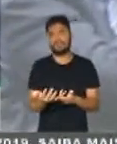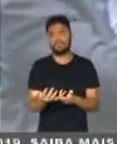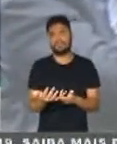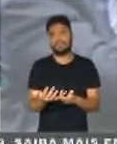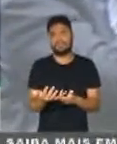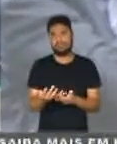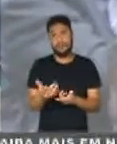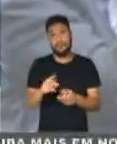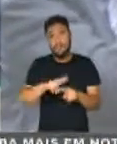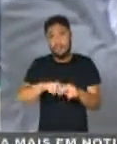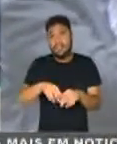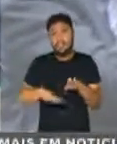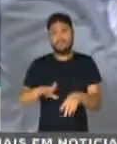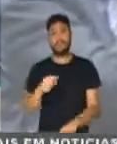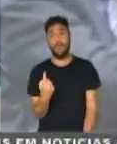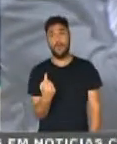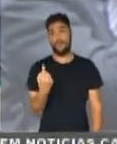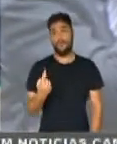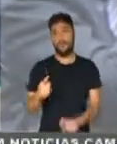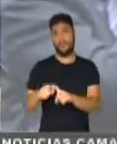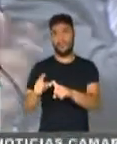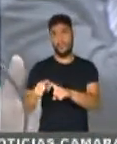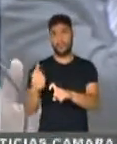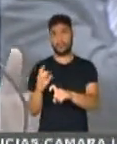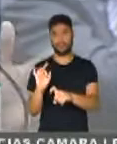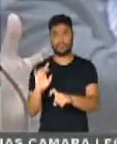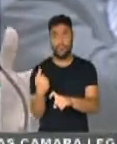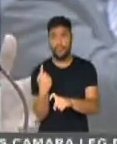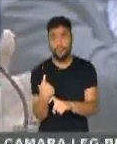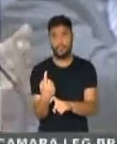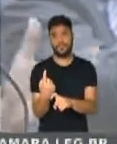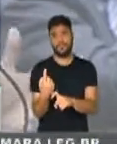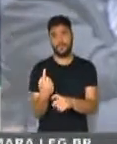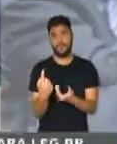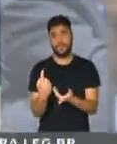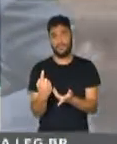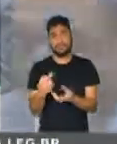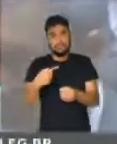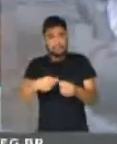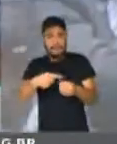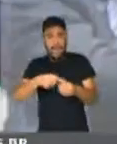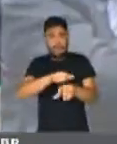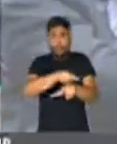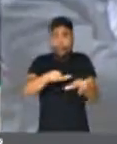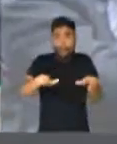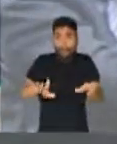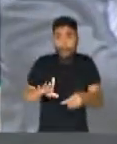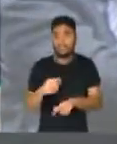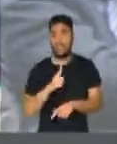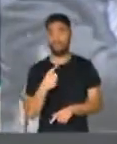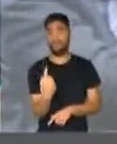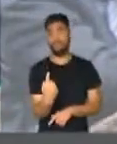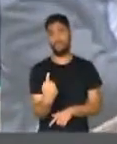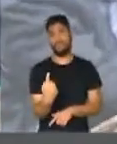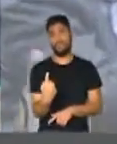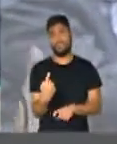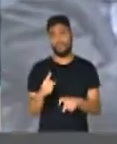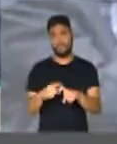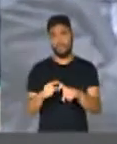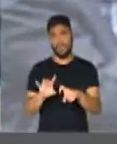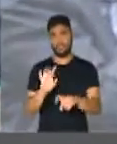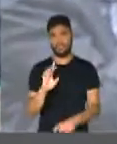a presença de um médico que se dispôs a prestar um serviço que é